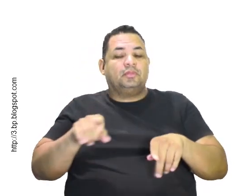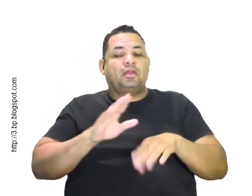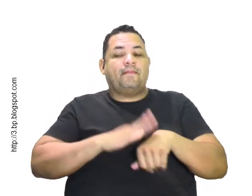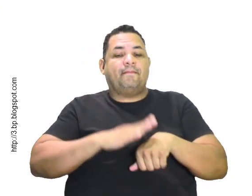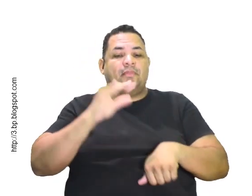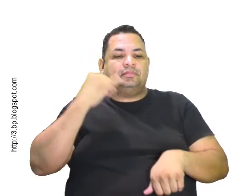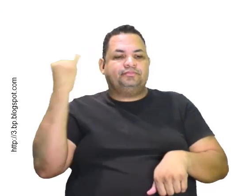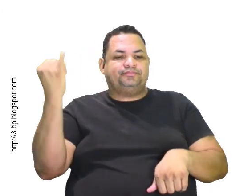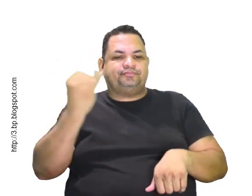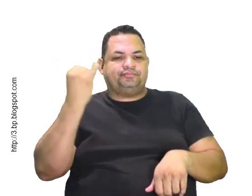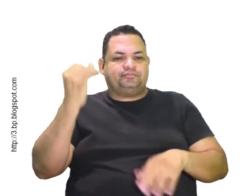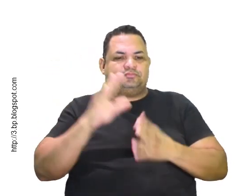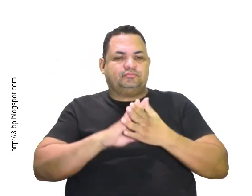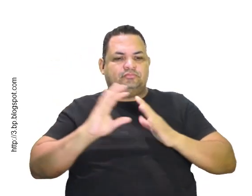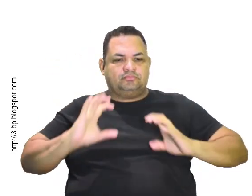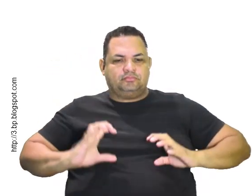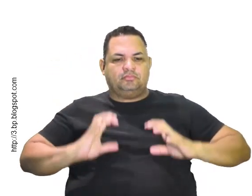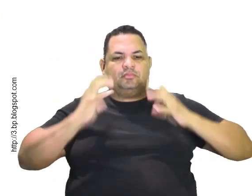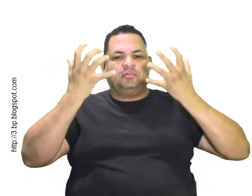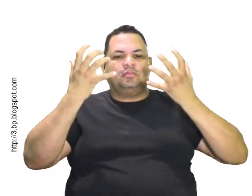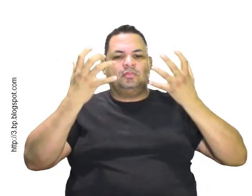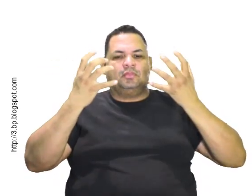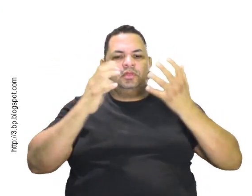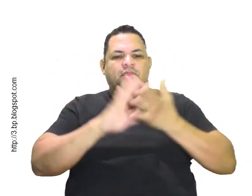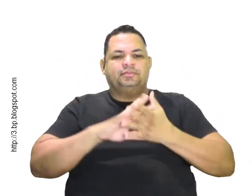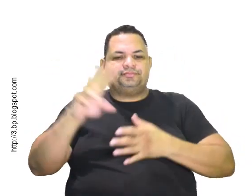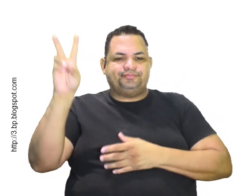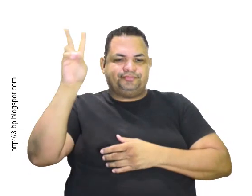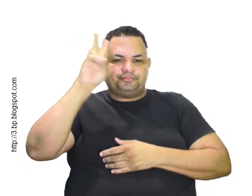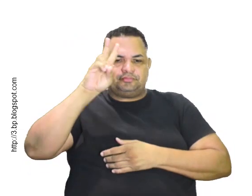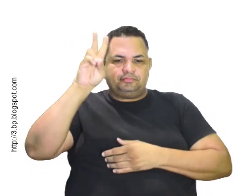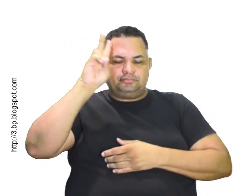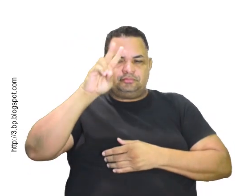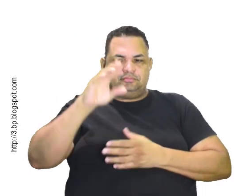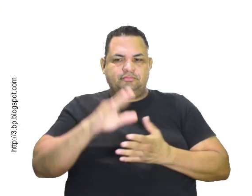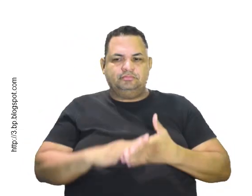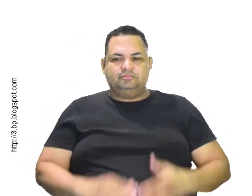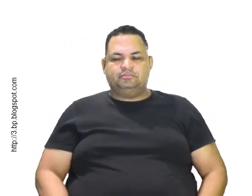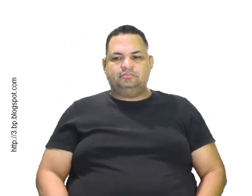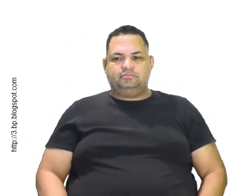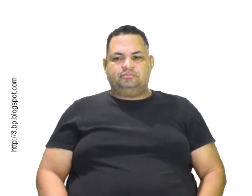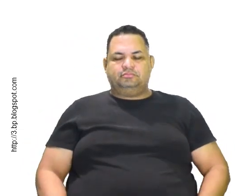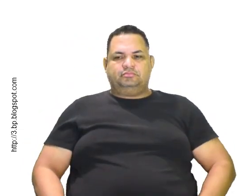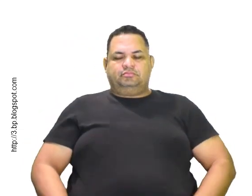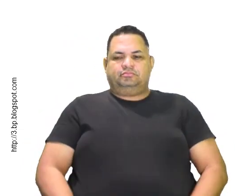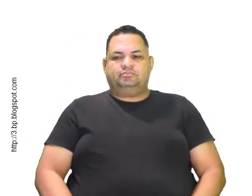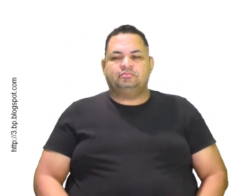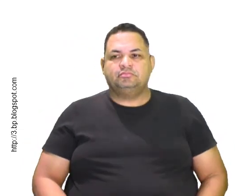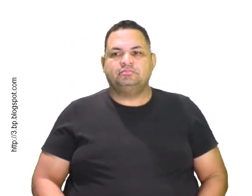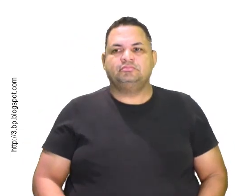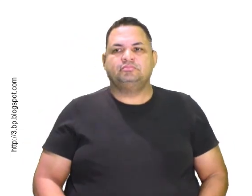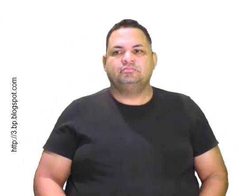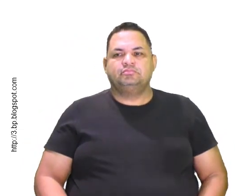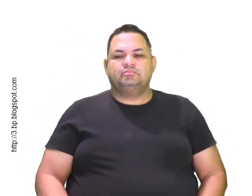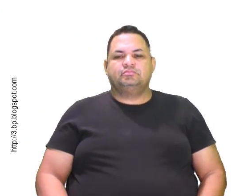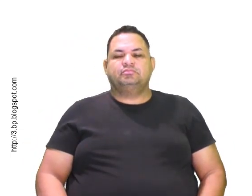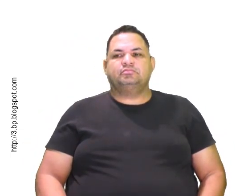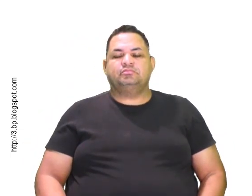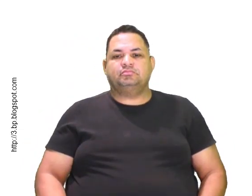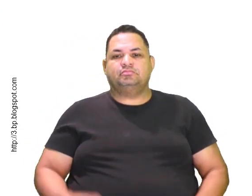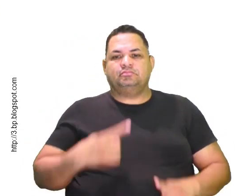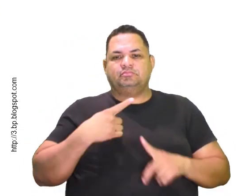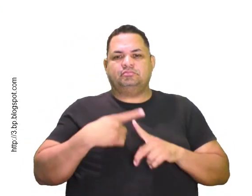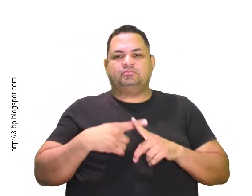mais importantes do que os eventos grandes e históricos, né? Do que os